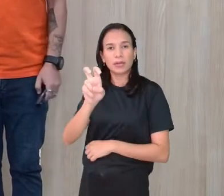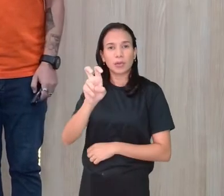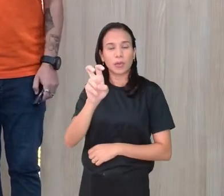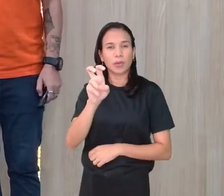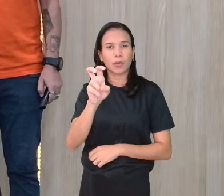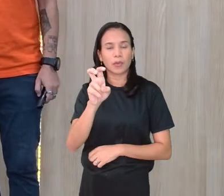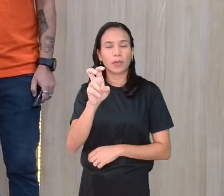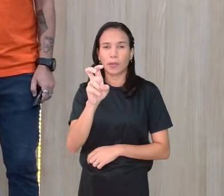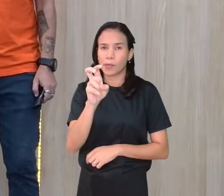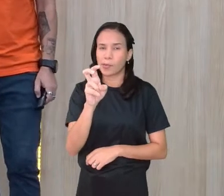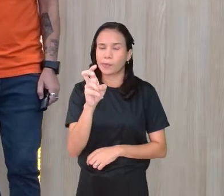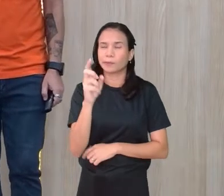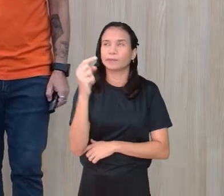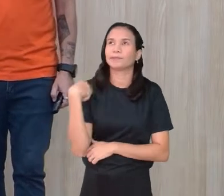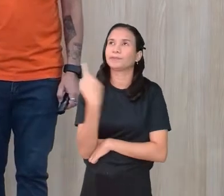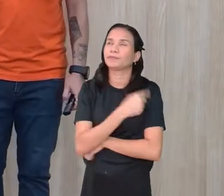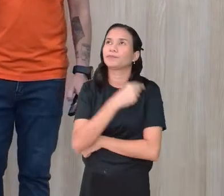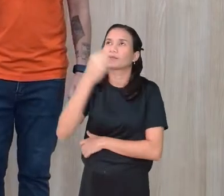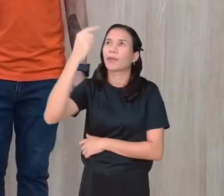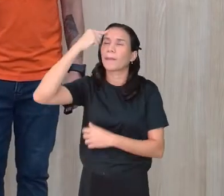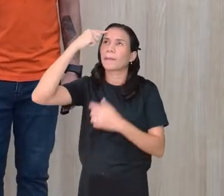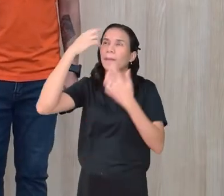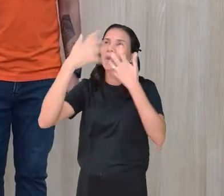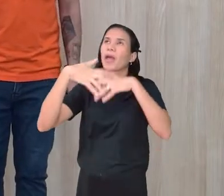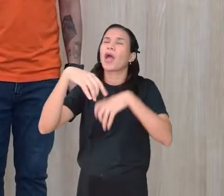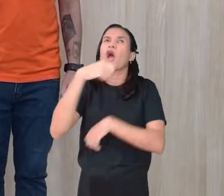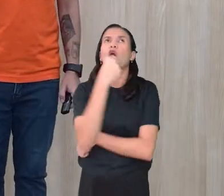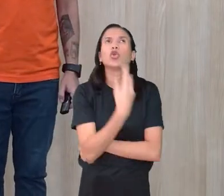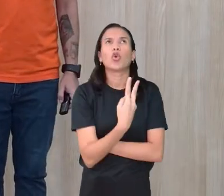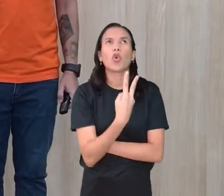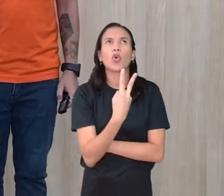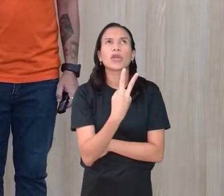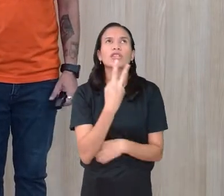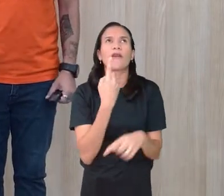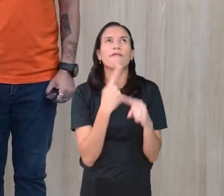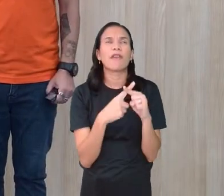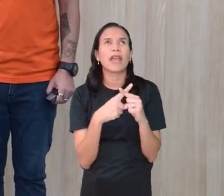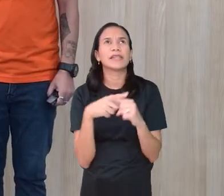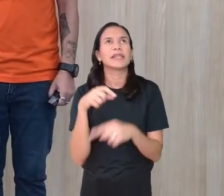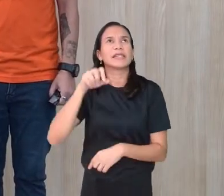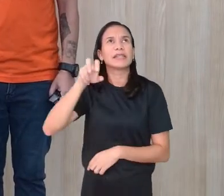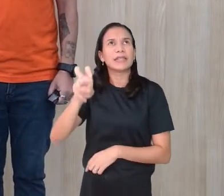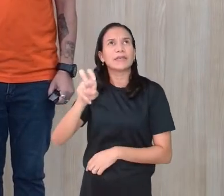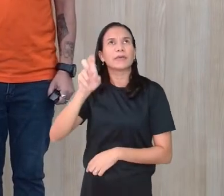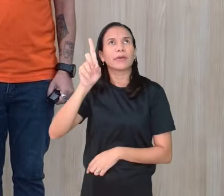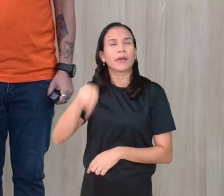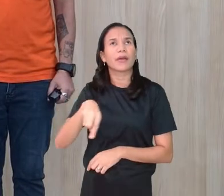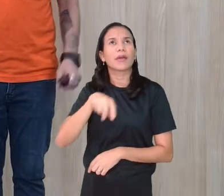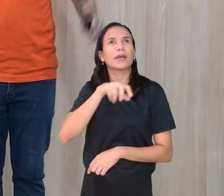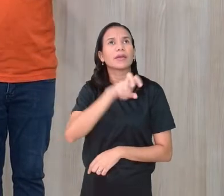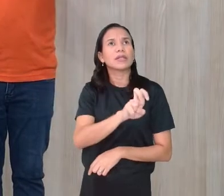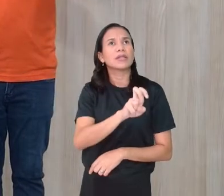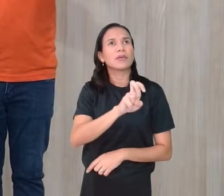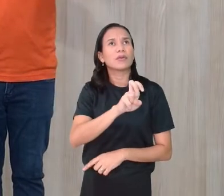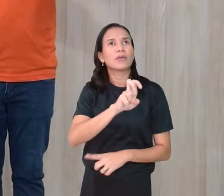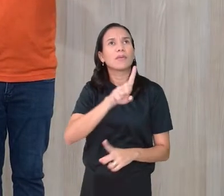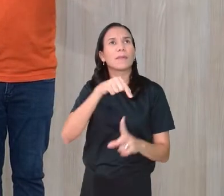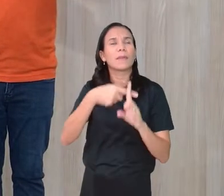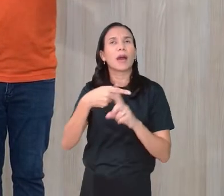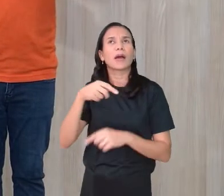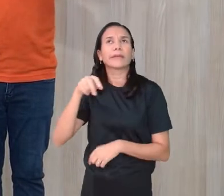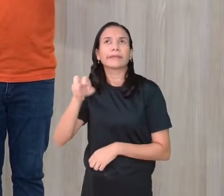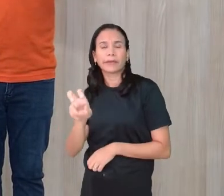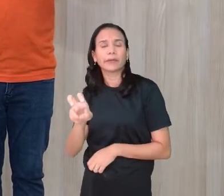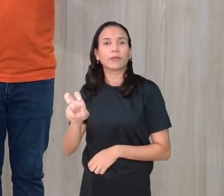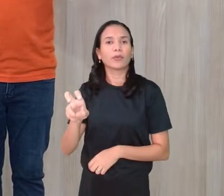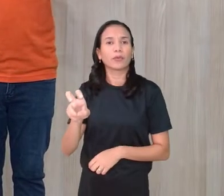de aparecer aqui embaixo, vamos pensar. Se eu tenho 2 vezes o 5, é como se eu tivesse 5 e 5. Ou